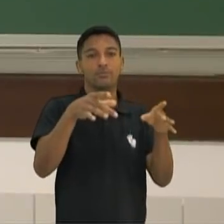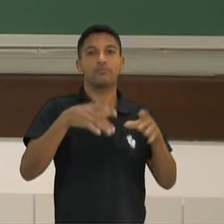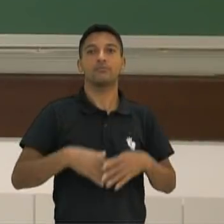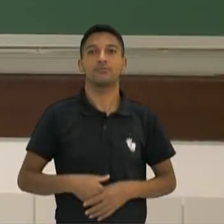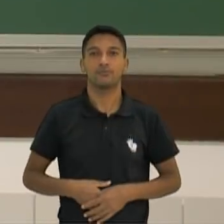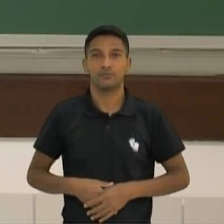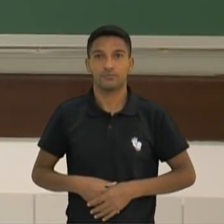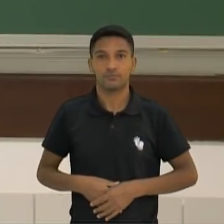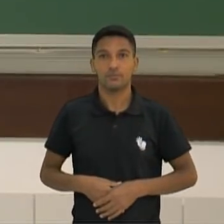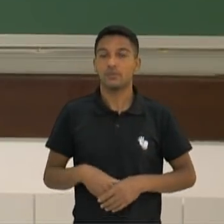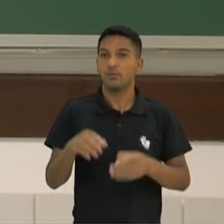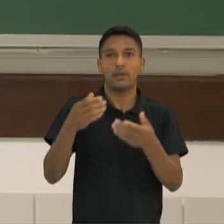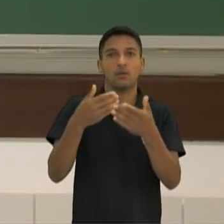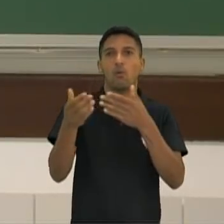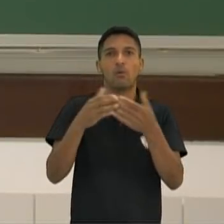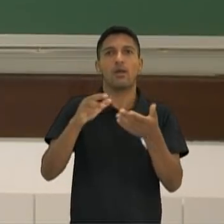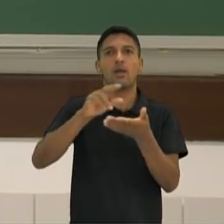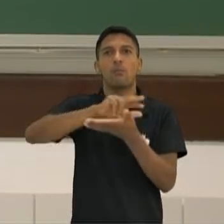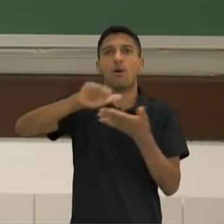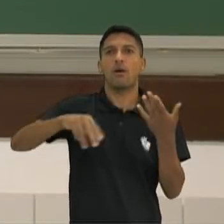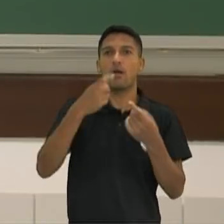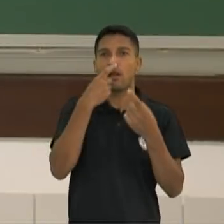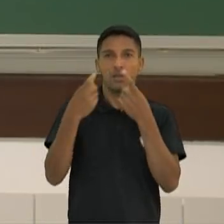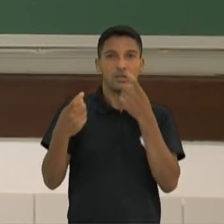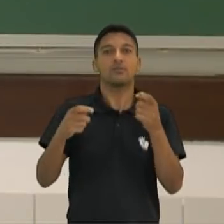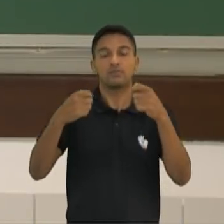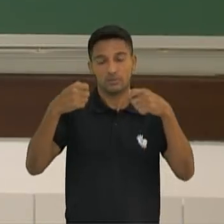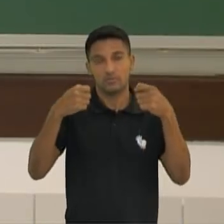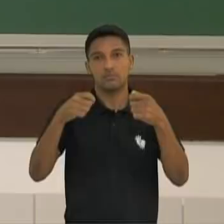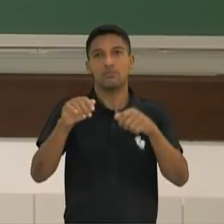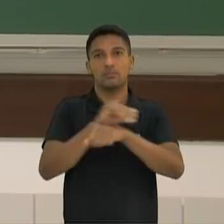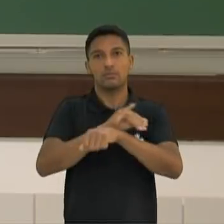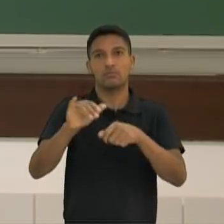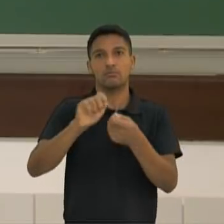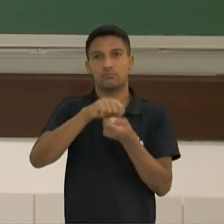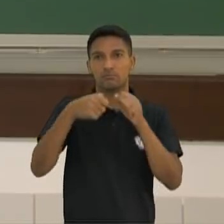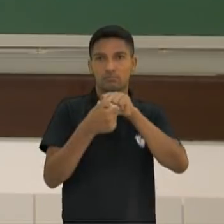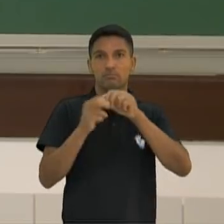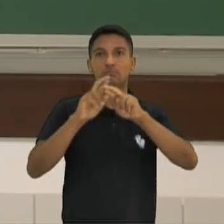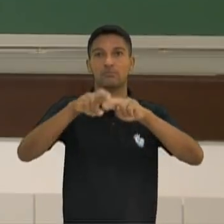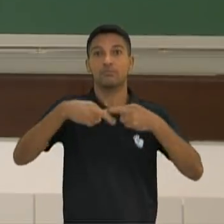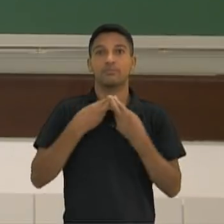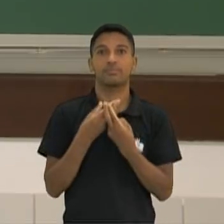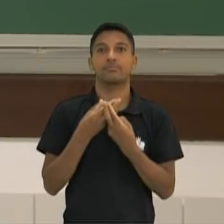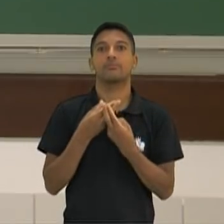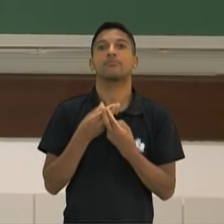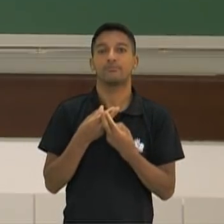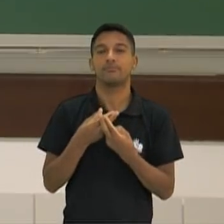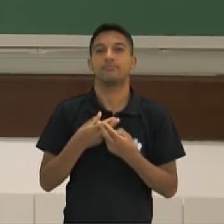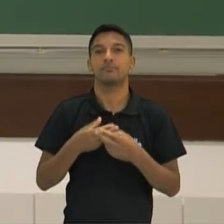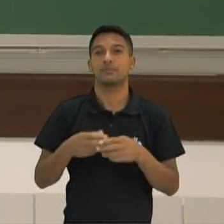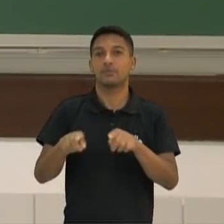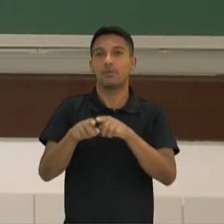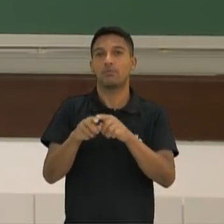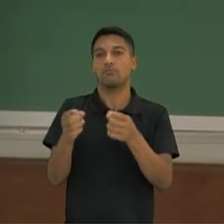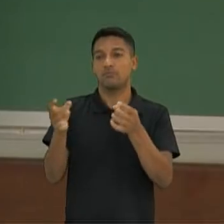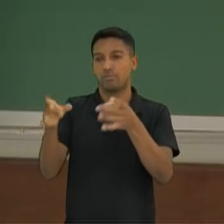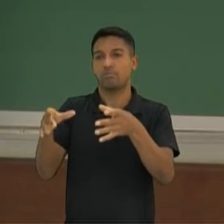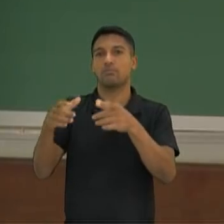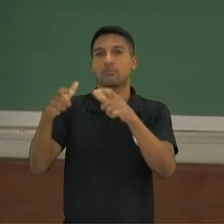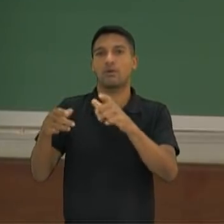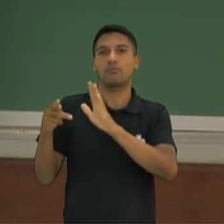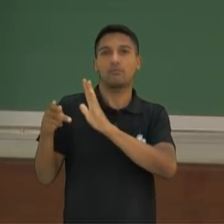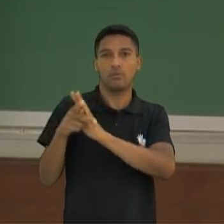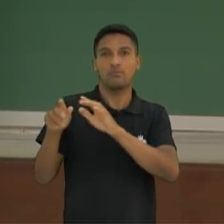todos os tipos de lixo que nós podemos levantar. Nessa perspectiva, vamos na continuação, o outro ramo, outro eixo que